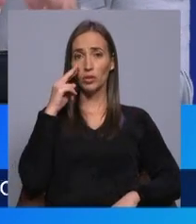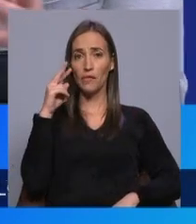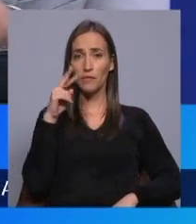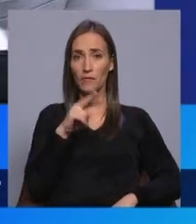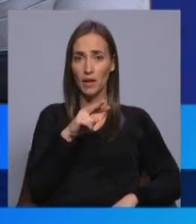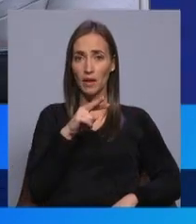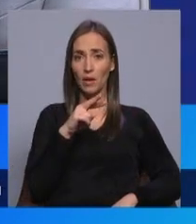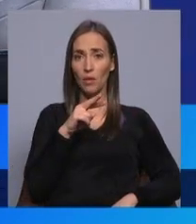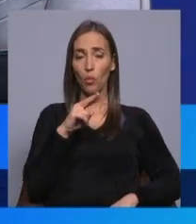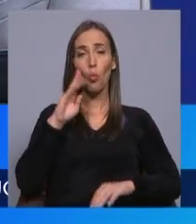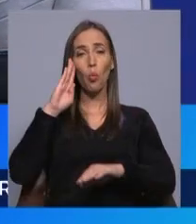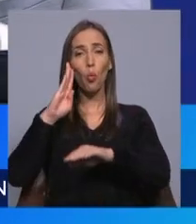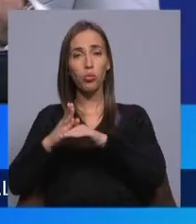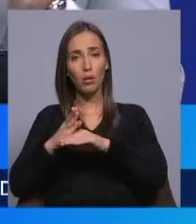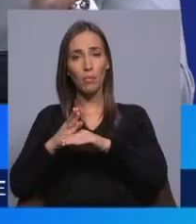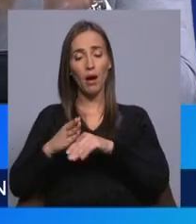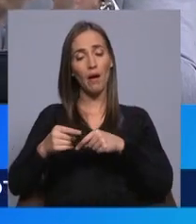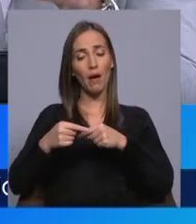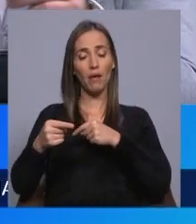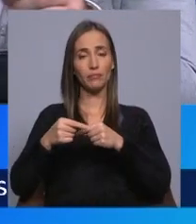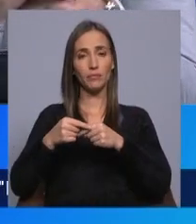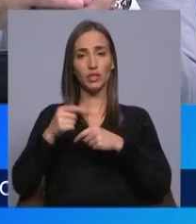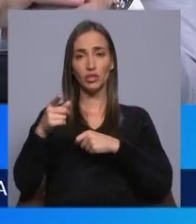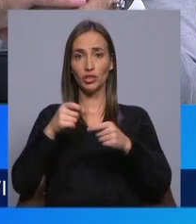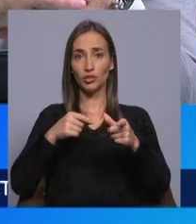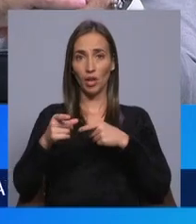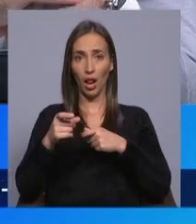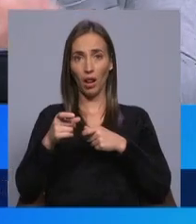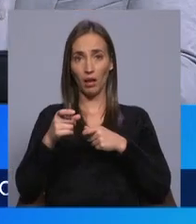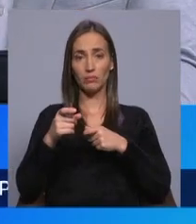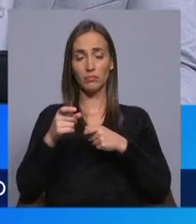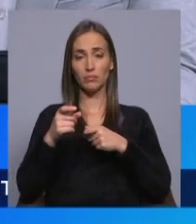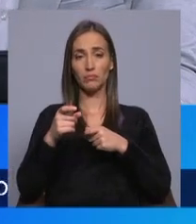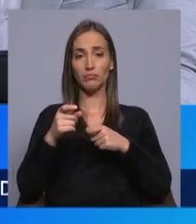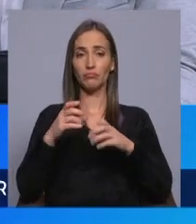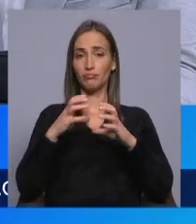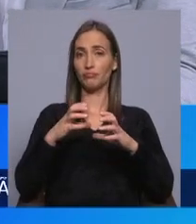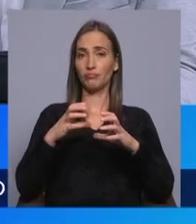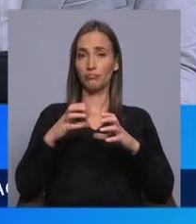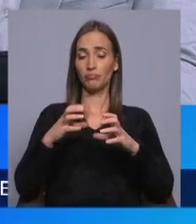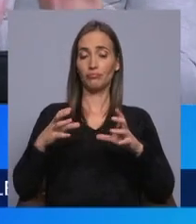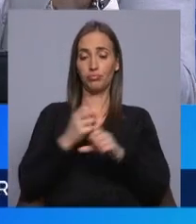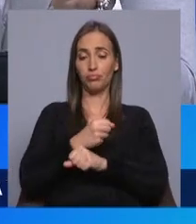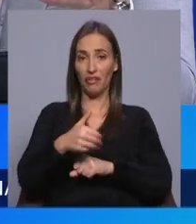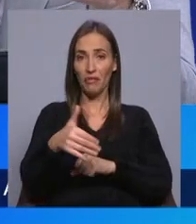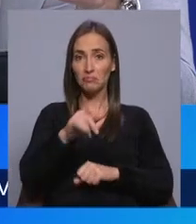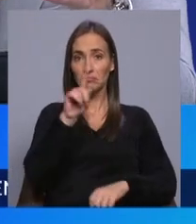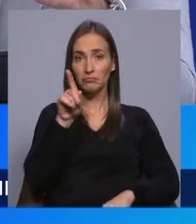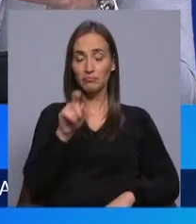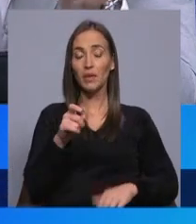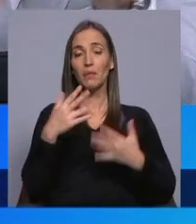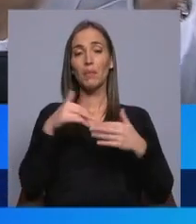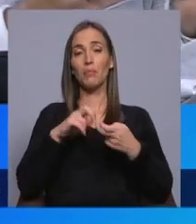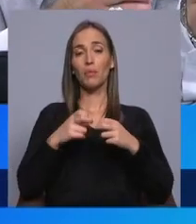esta parte final da vida desta estrela que está agora aqui representada? Ora, nós temos aqui um problema que